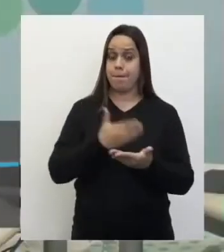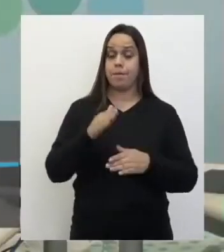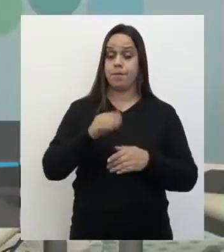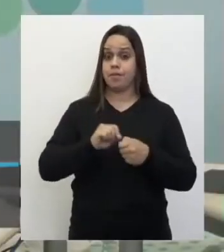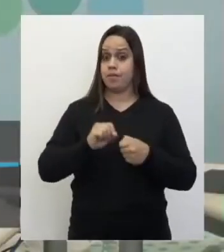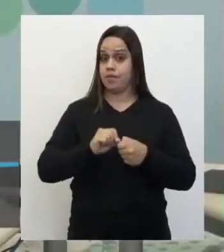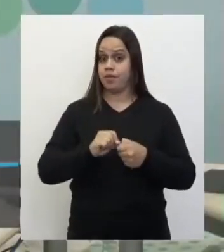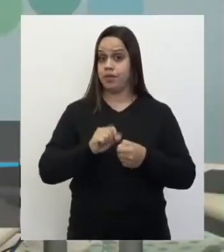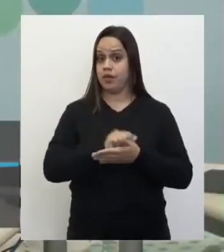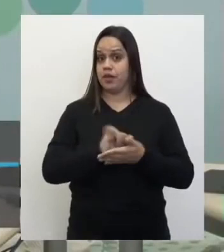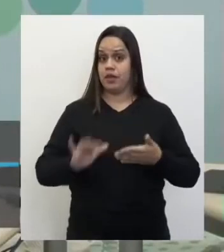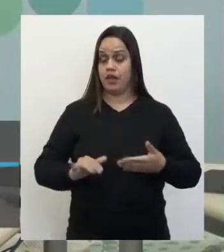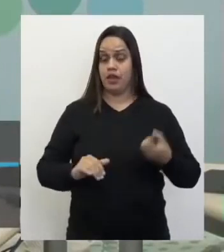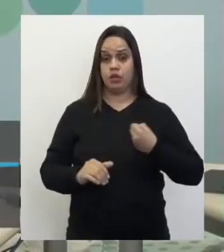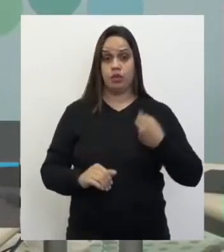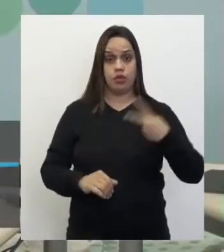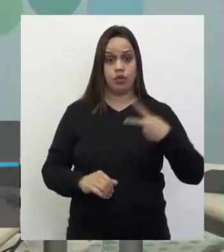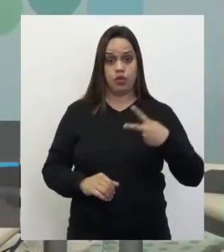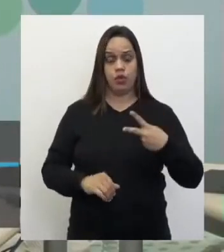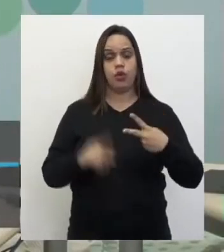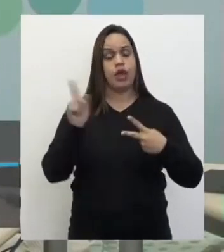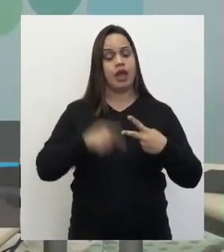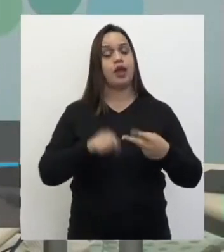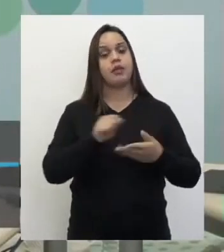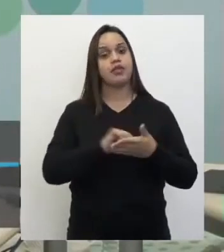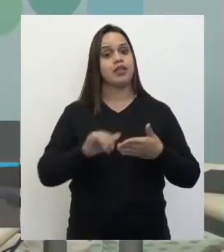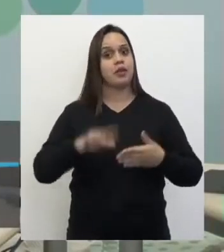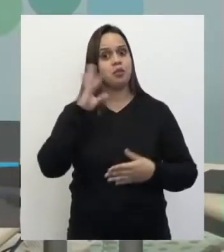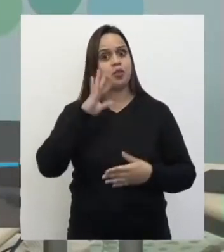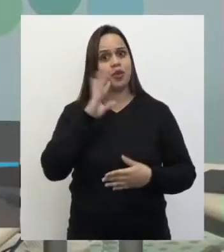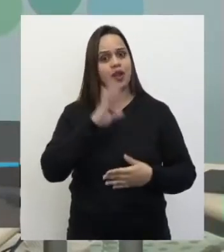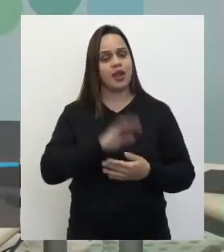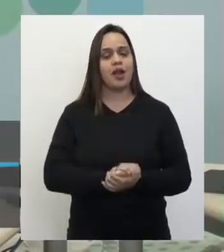né? Atividade 2, é uma atividade bem bacana,